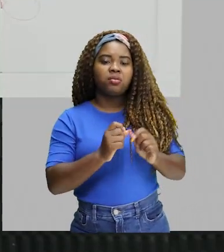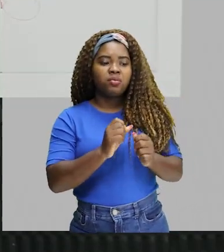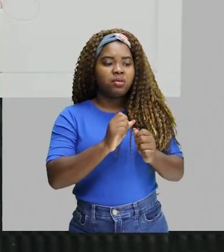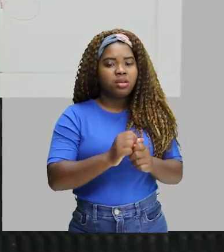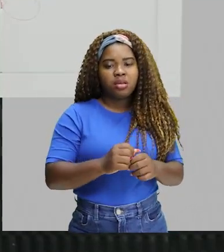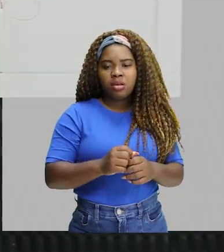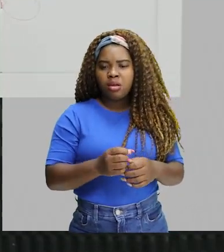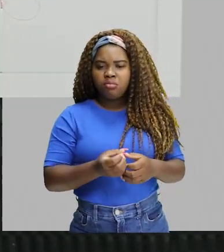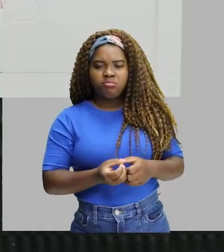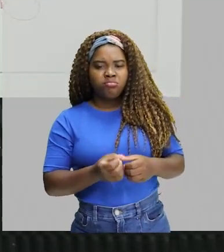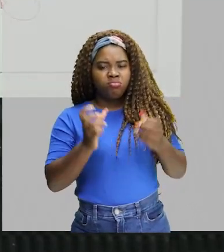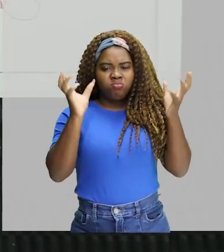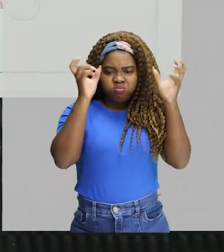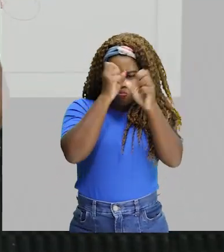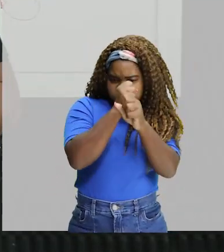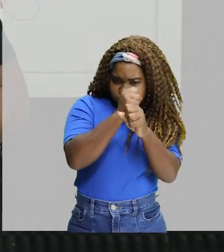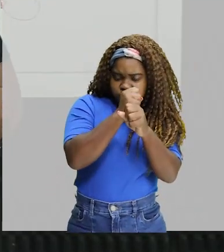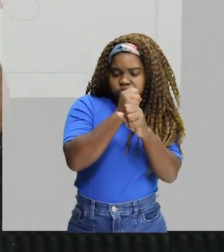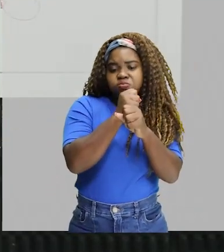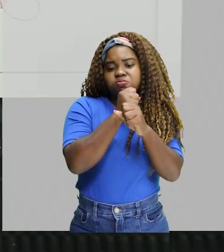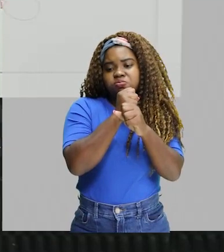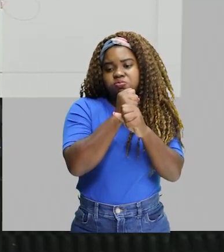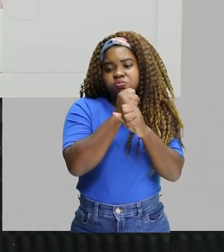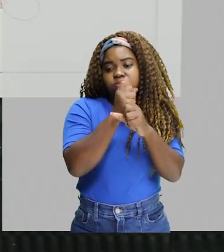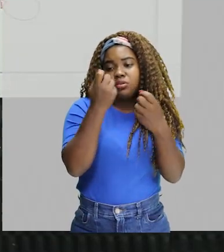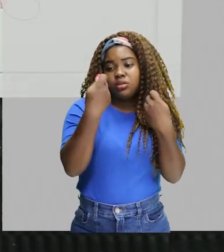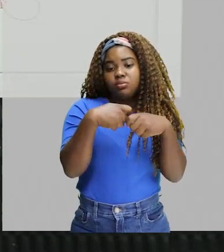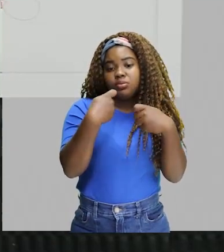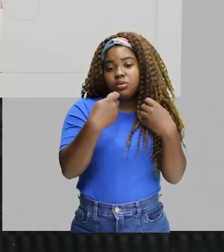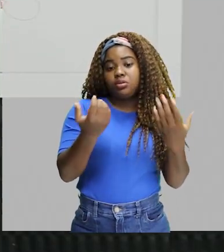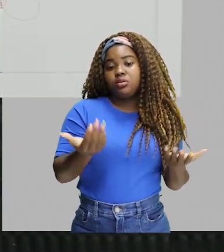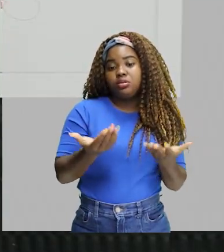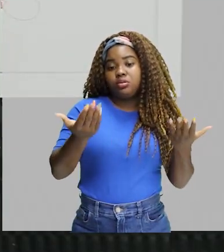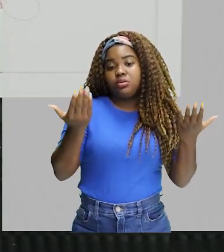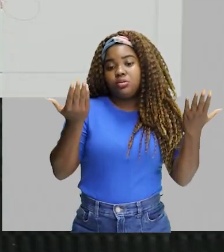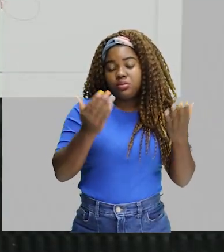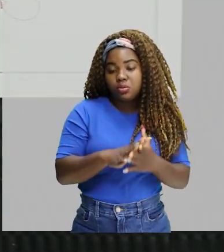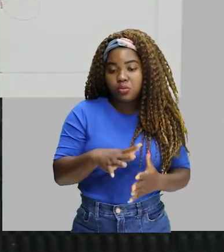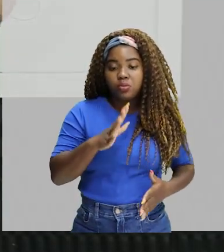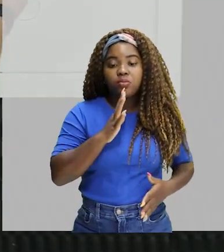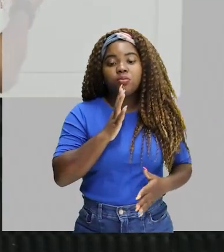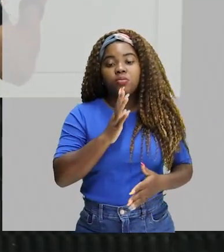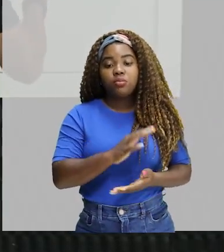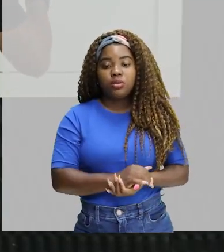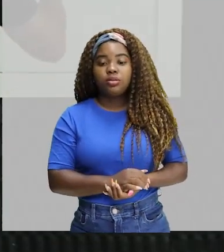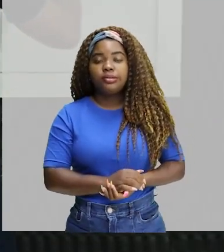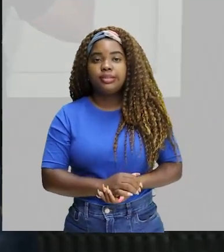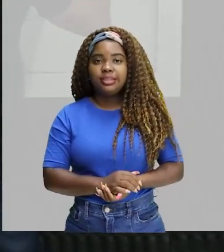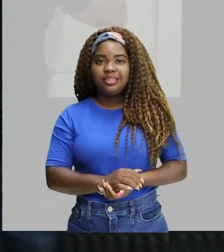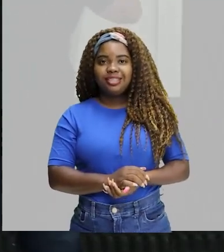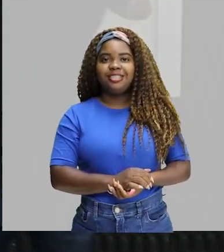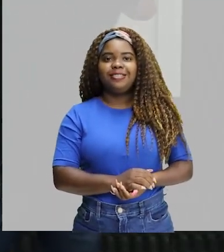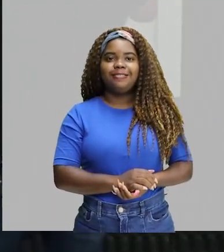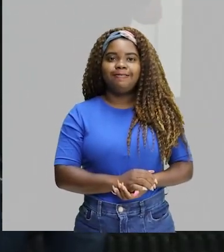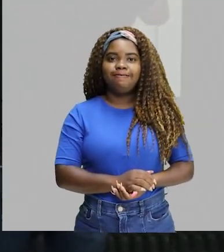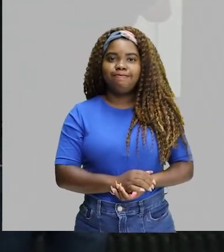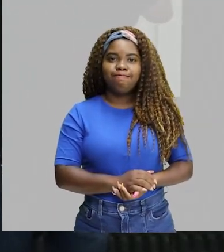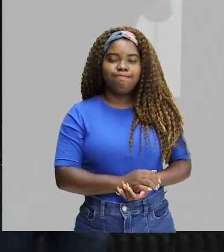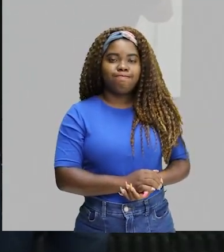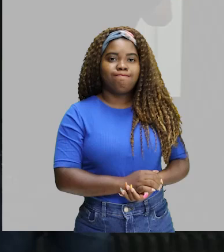entenda, ele precisa, claro, através da busca pelo conhecimento, olha, este conhecimento ele